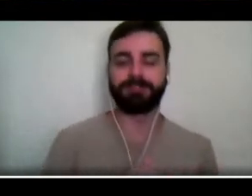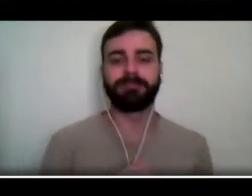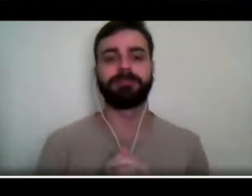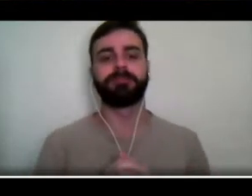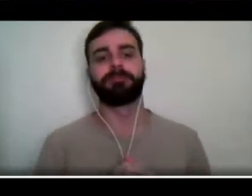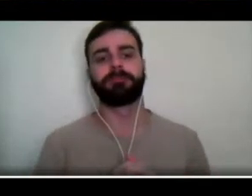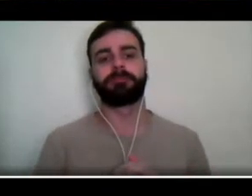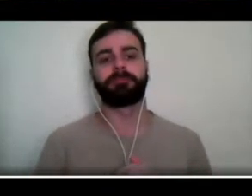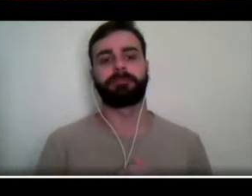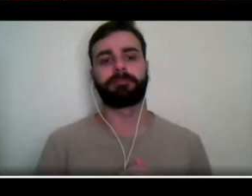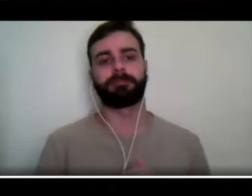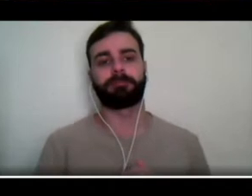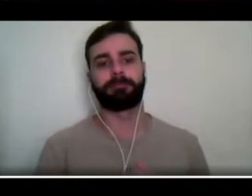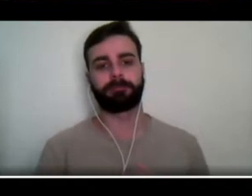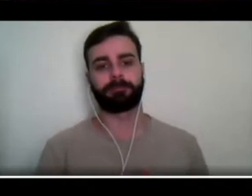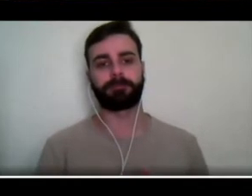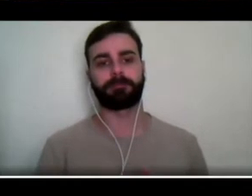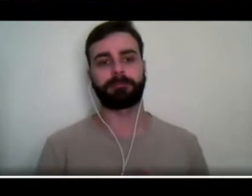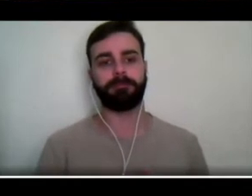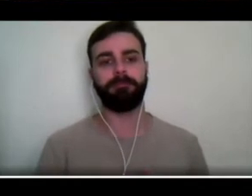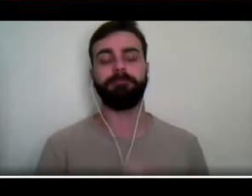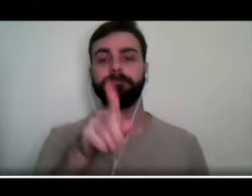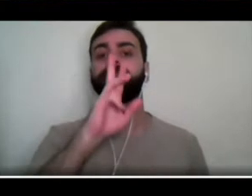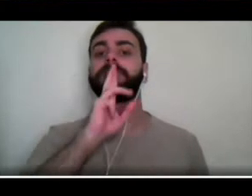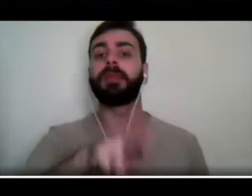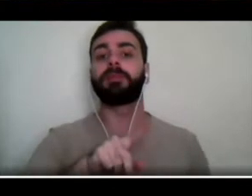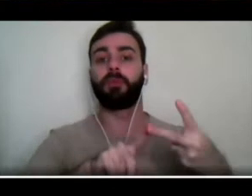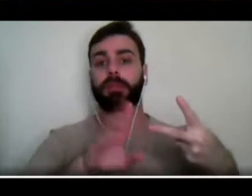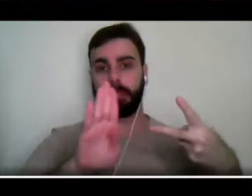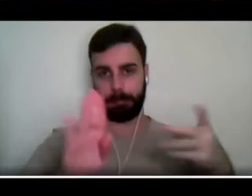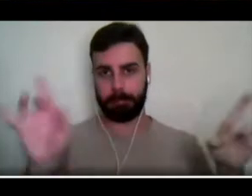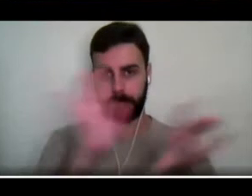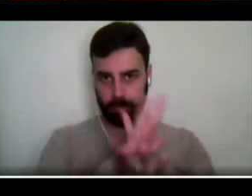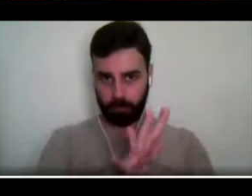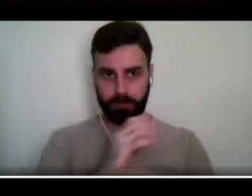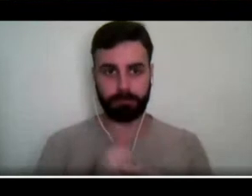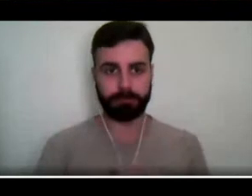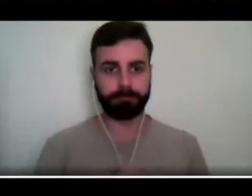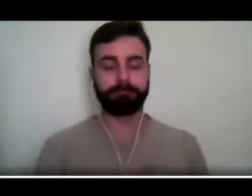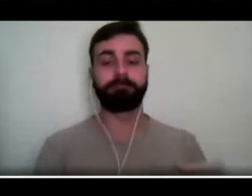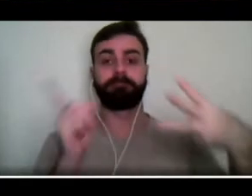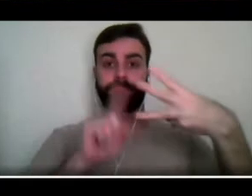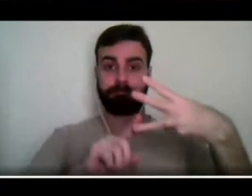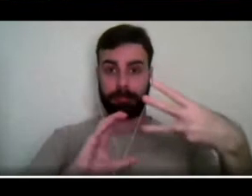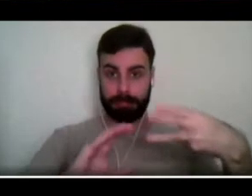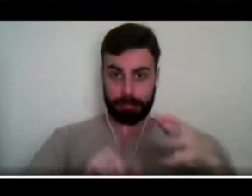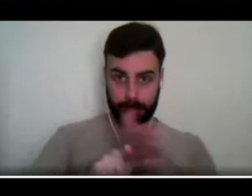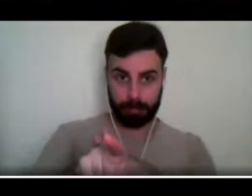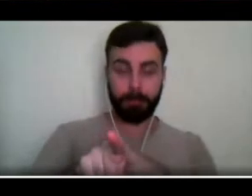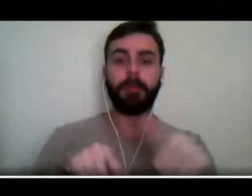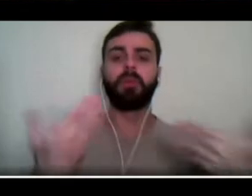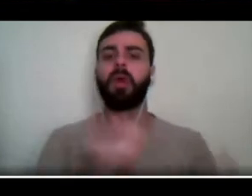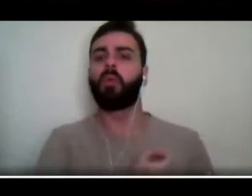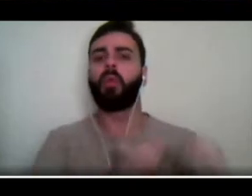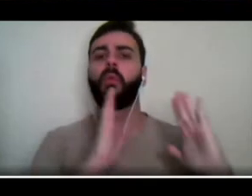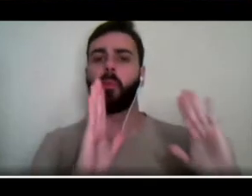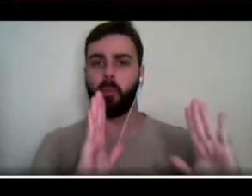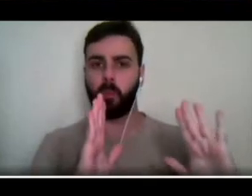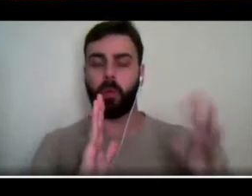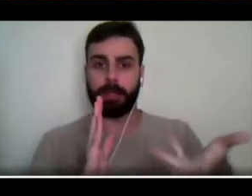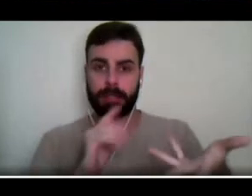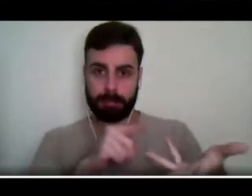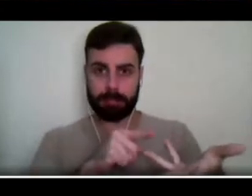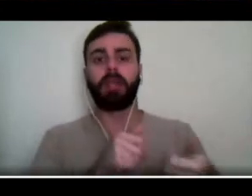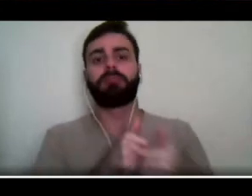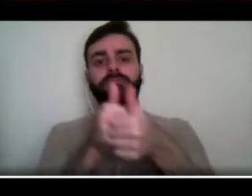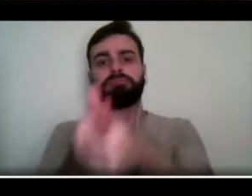essa é a letra B. Na letra C, ele pede o módulo da aceleração em função do tempo. Ah, isso aqui a gente já